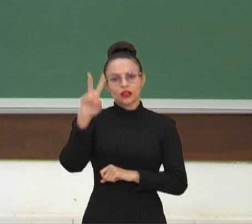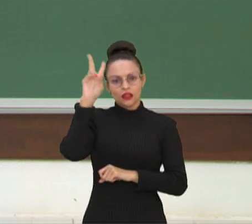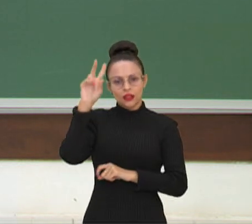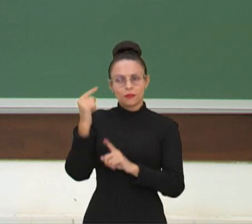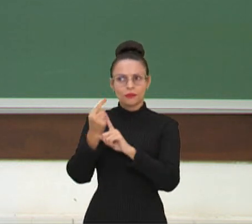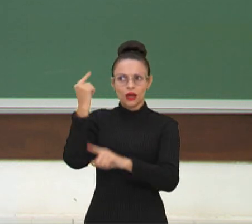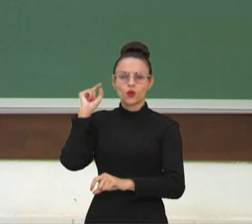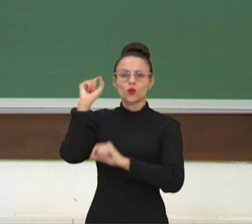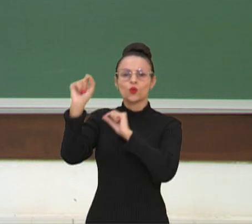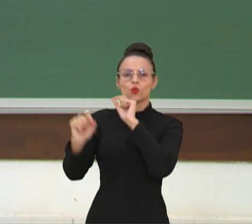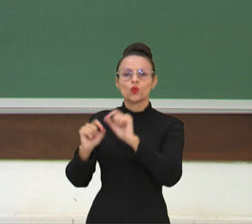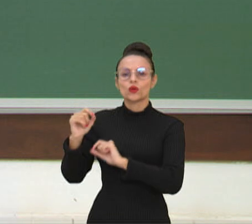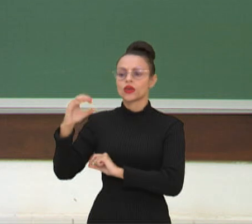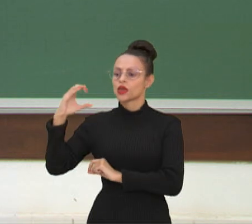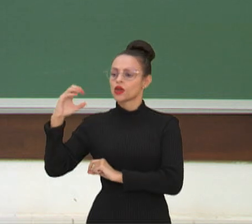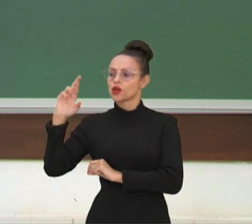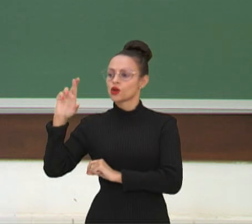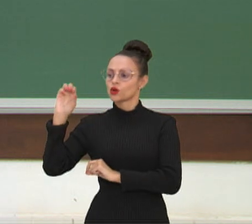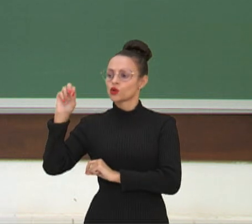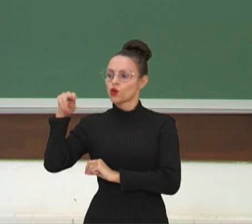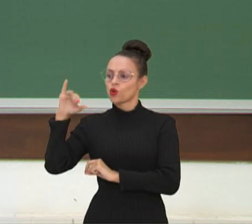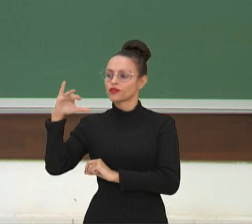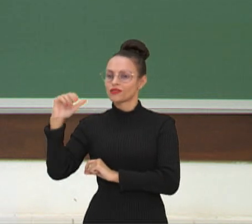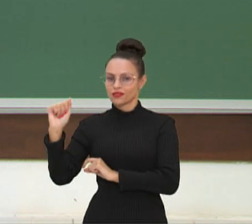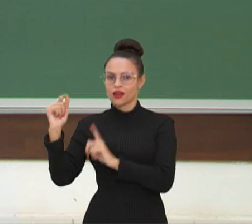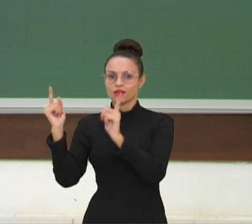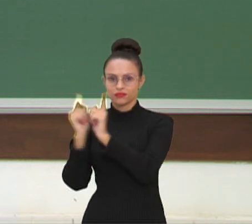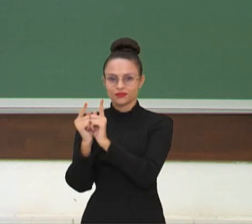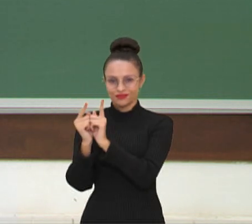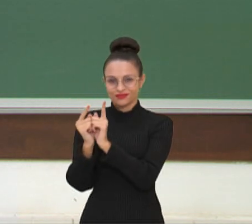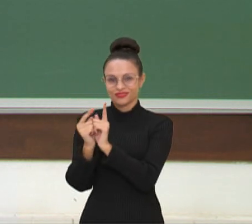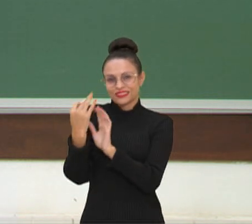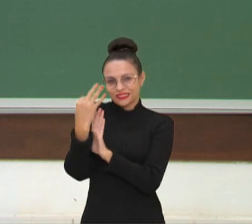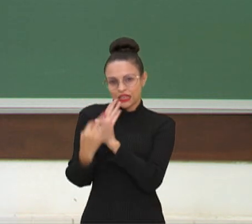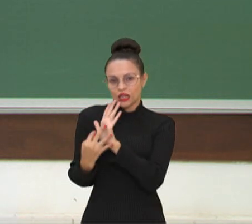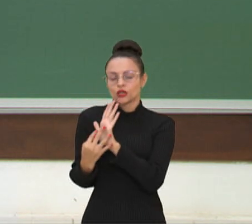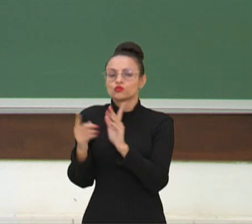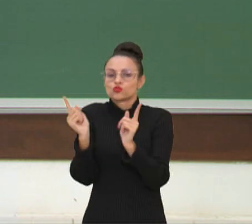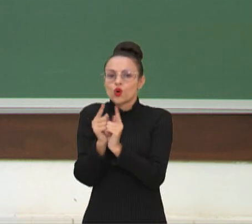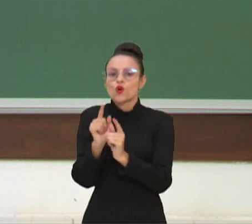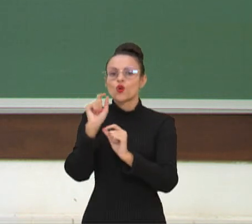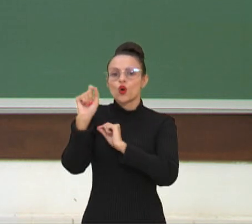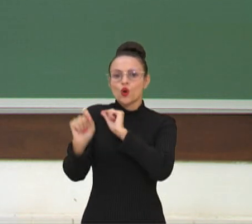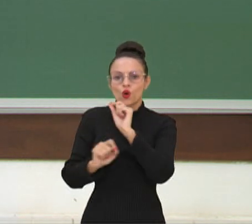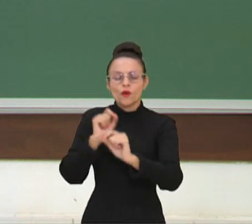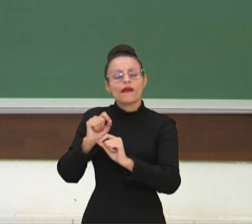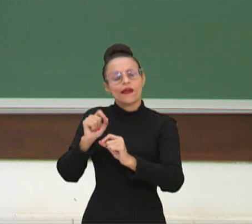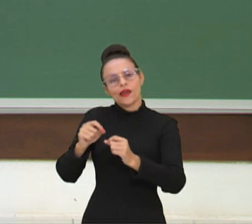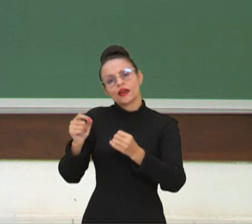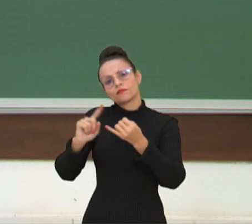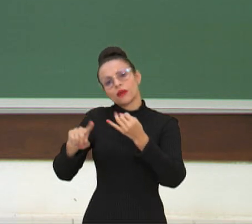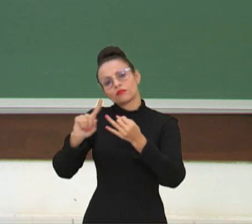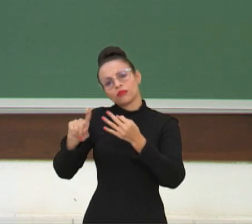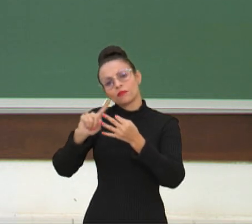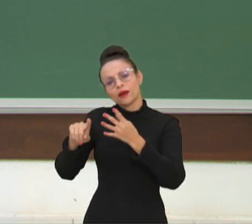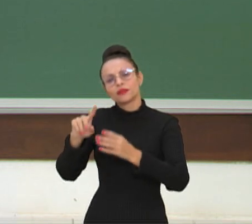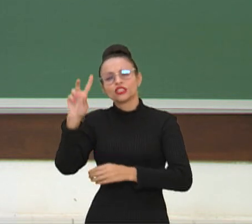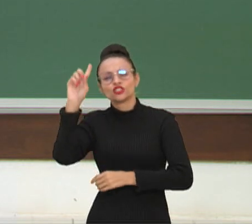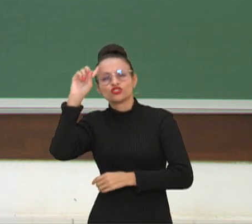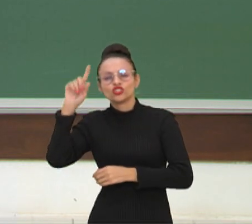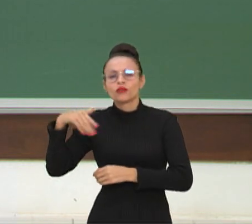o comércio, né, geralmente, não é uma regra, né, gente? Mas pensem que nós estamos falando